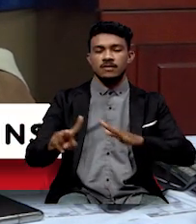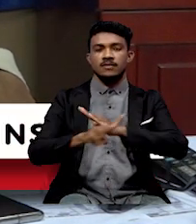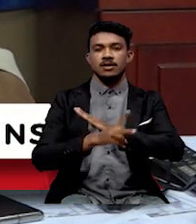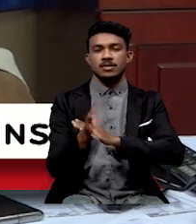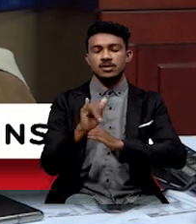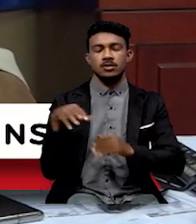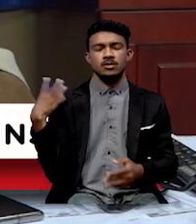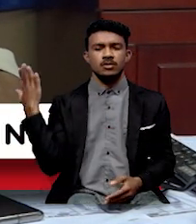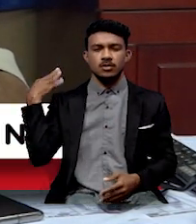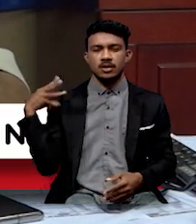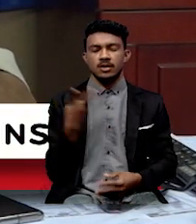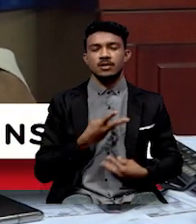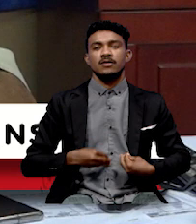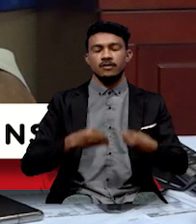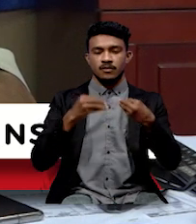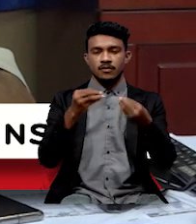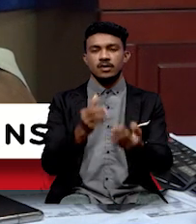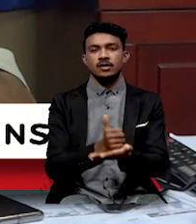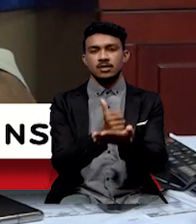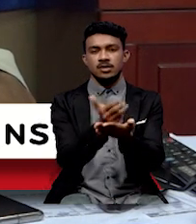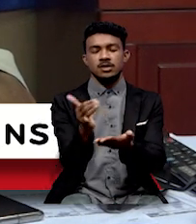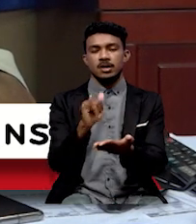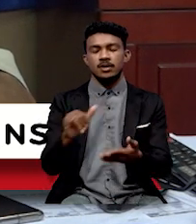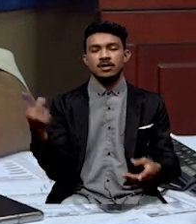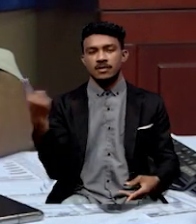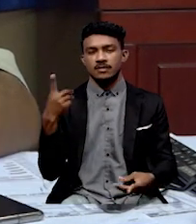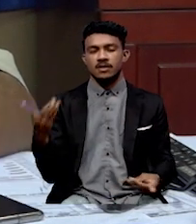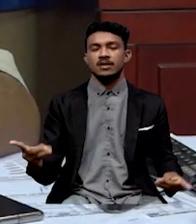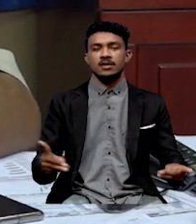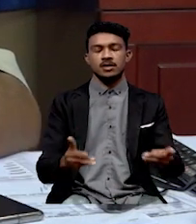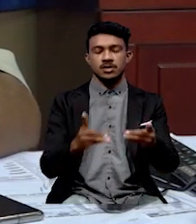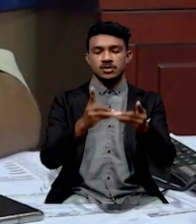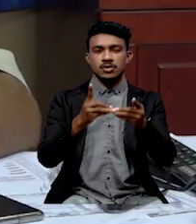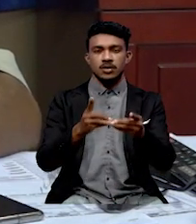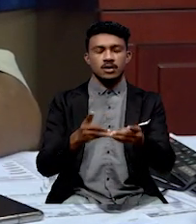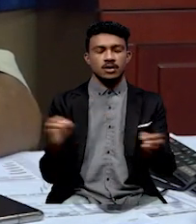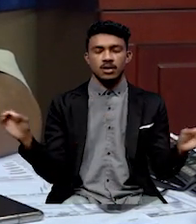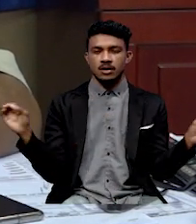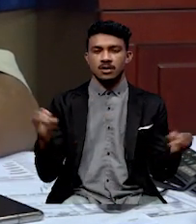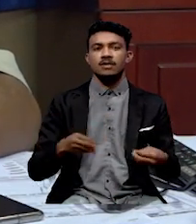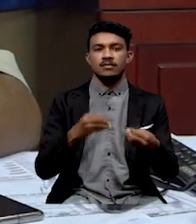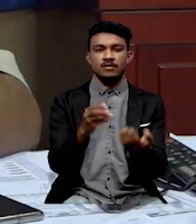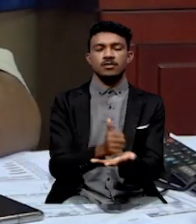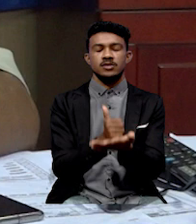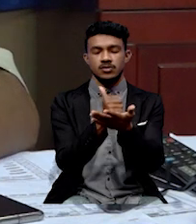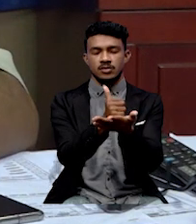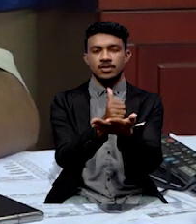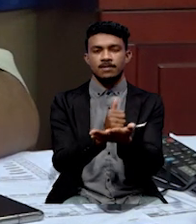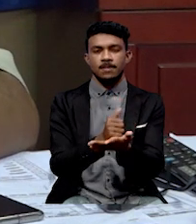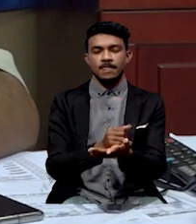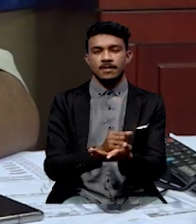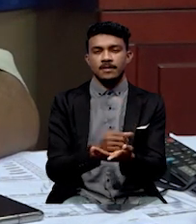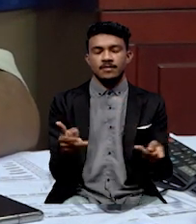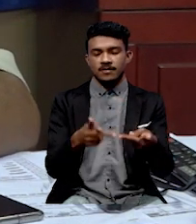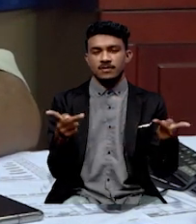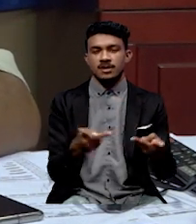mi ta fona apoio ona. Karik sira ne maga mai fili fali ita ten hela ne ita sila fola fota apoio ona. I fatin sira bem maga